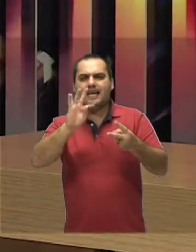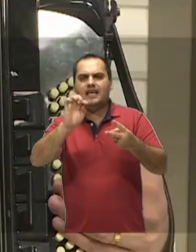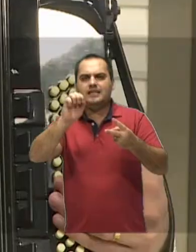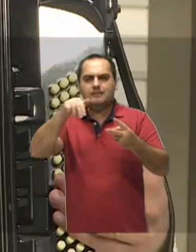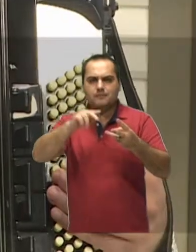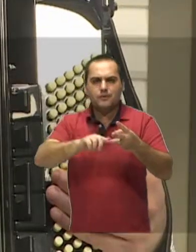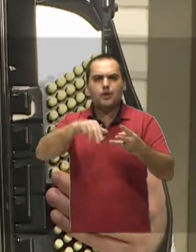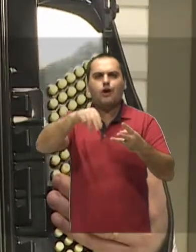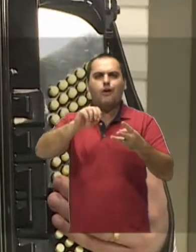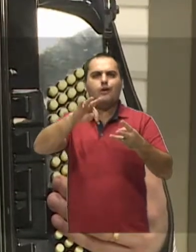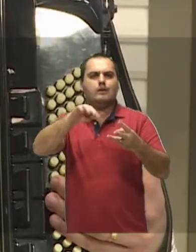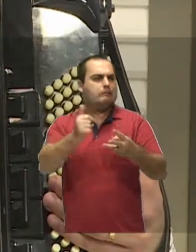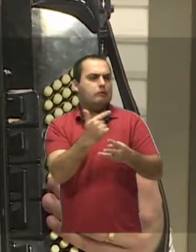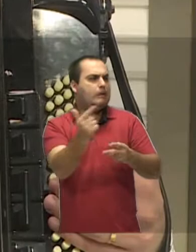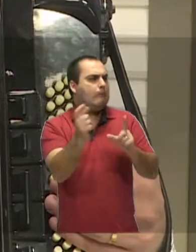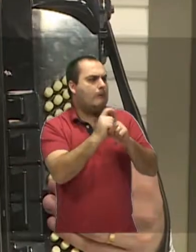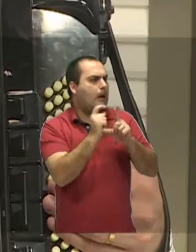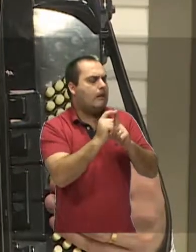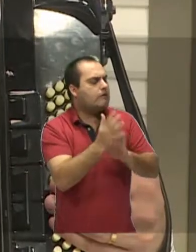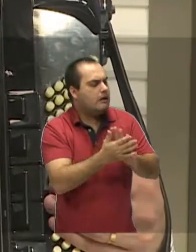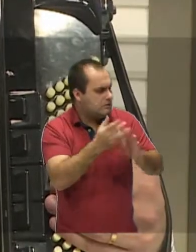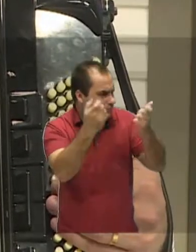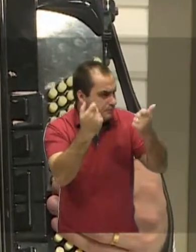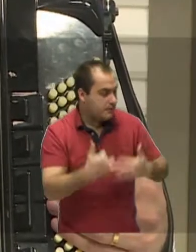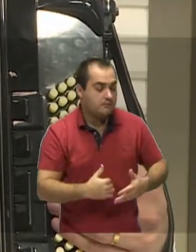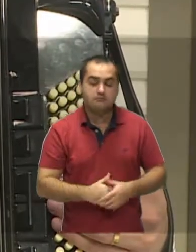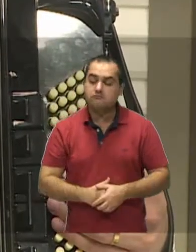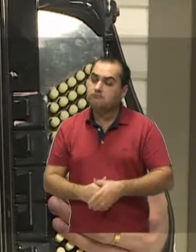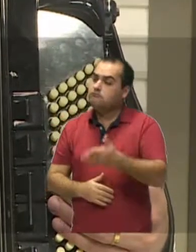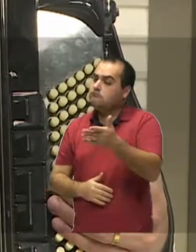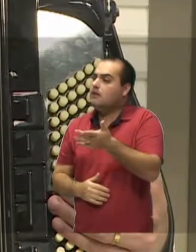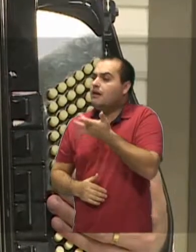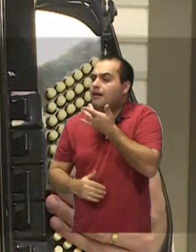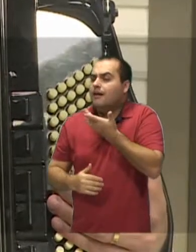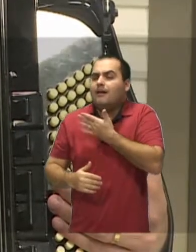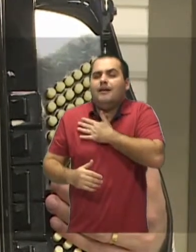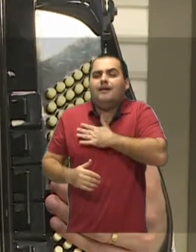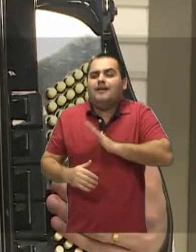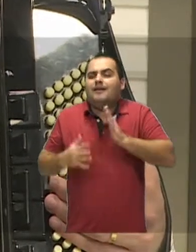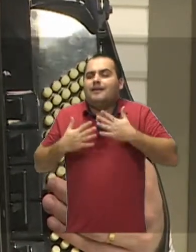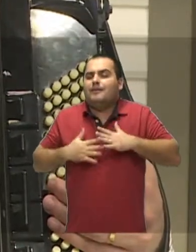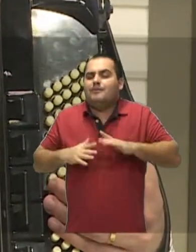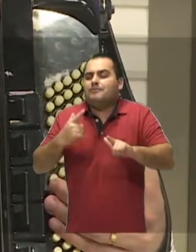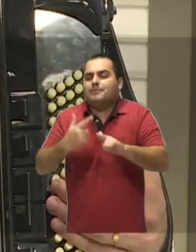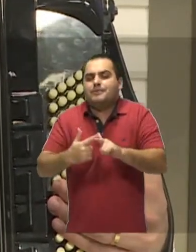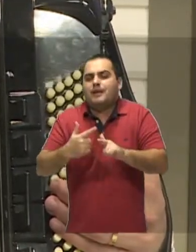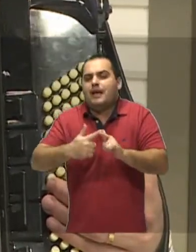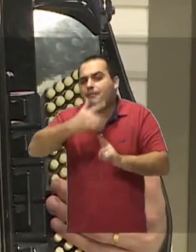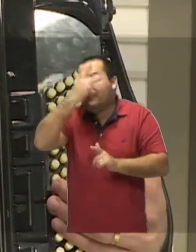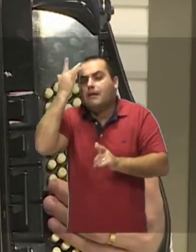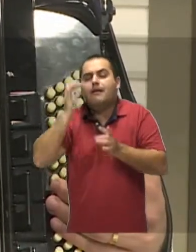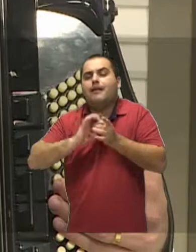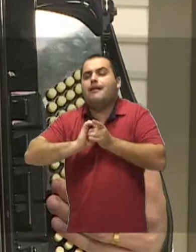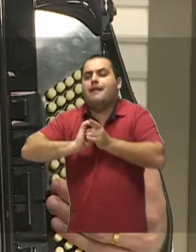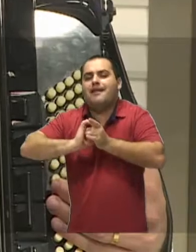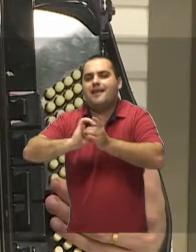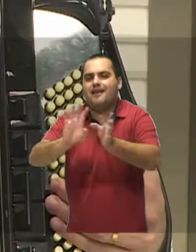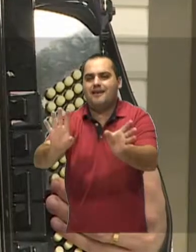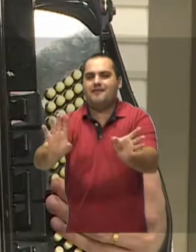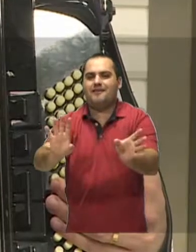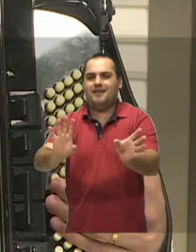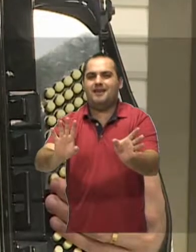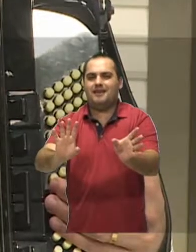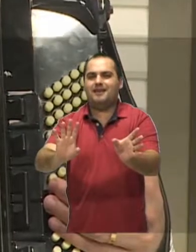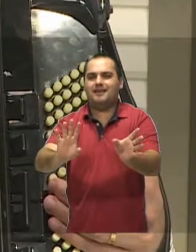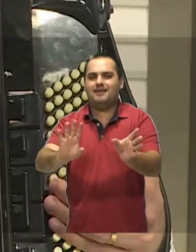que é isso? É um trabalho muito agradável, né? Na verdade, porque a gente fica bastante livre. Né? A gente não tem a